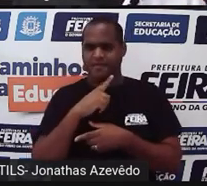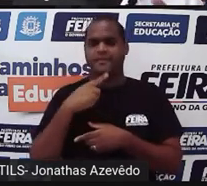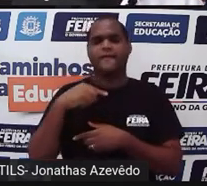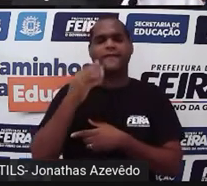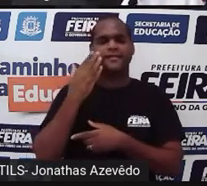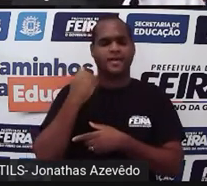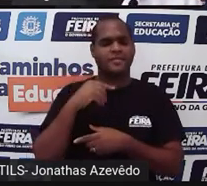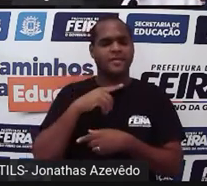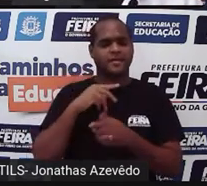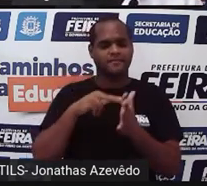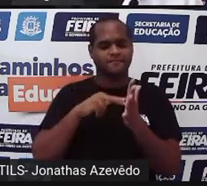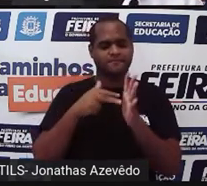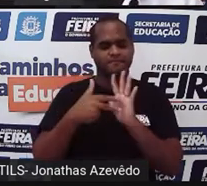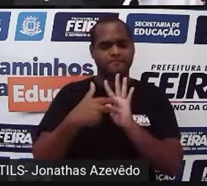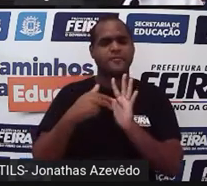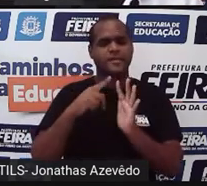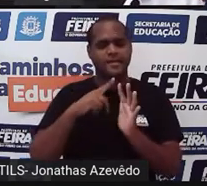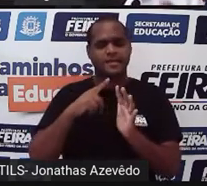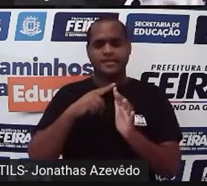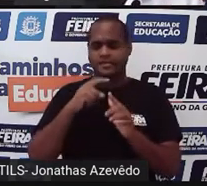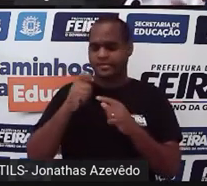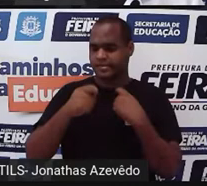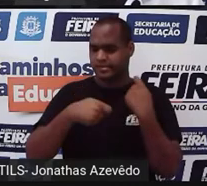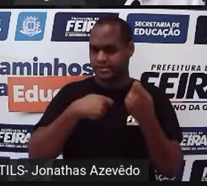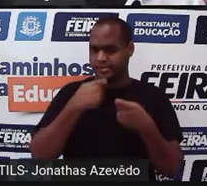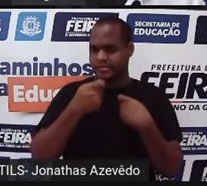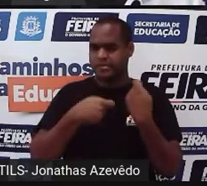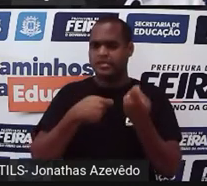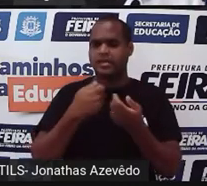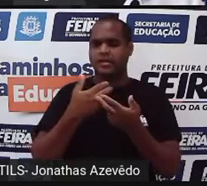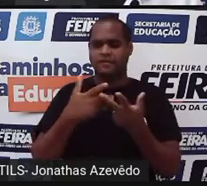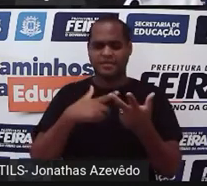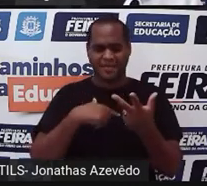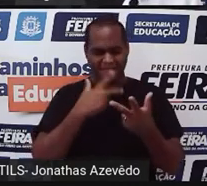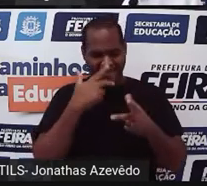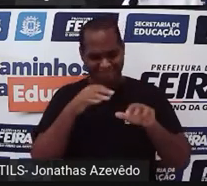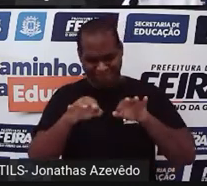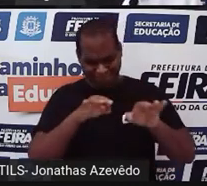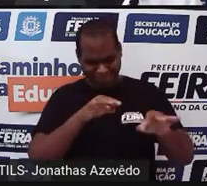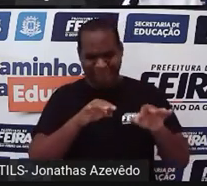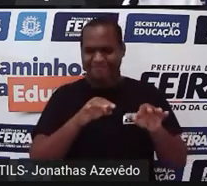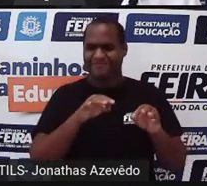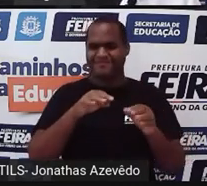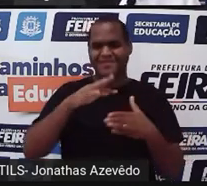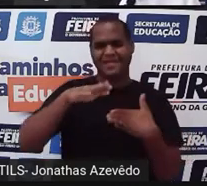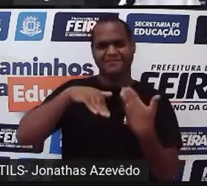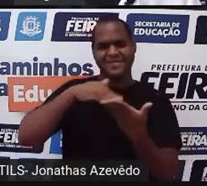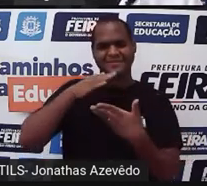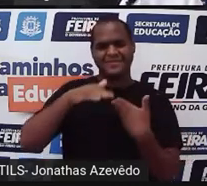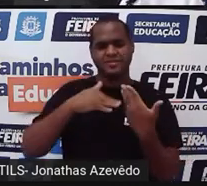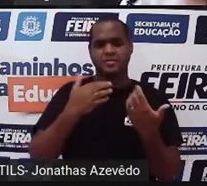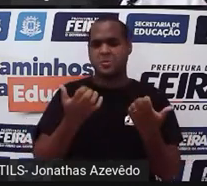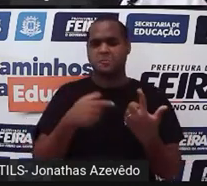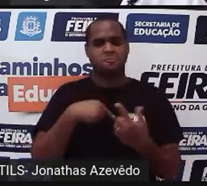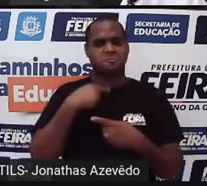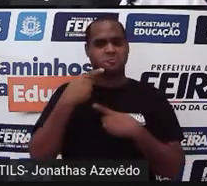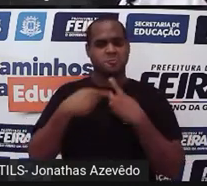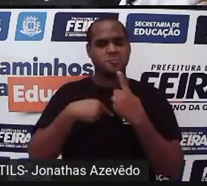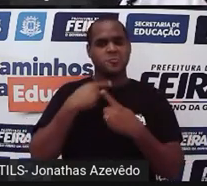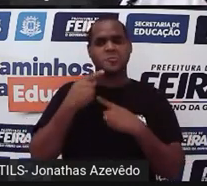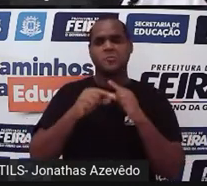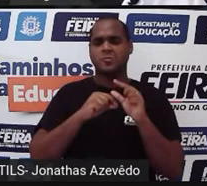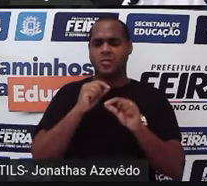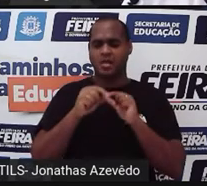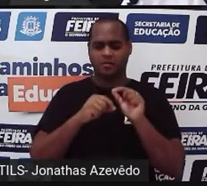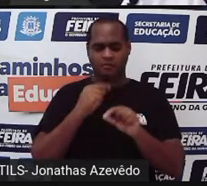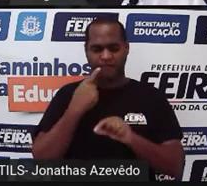sabendo o significado das siglas, ainda está meio desorganizado, né? A gente não consegue dizer do que é que isso.